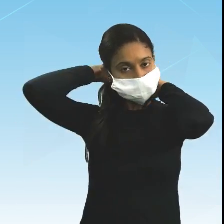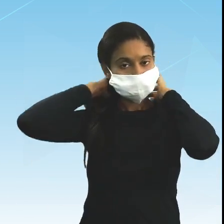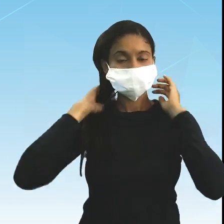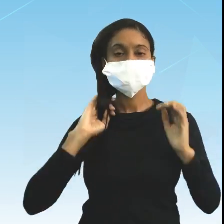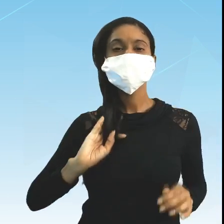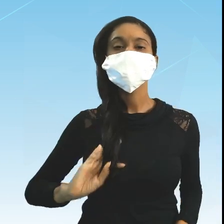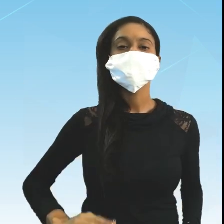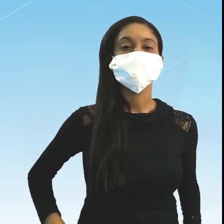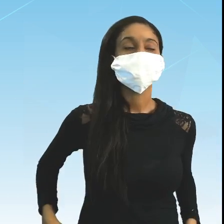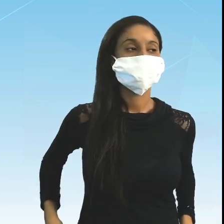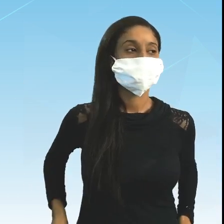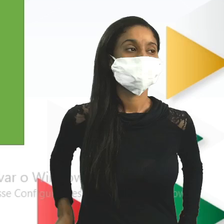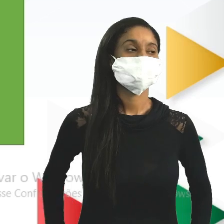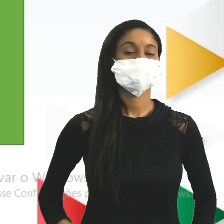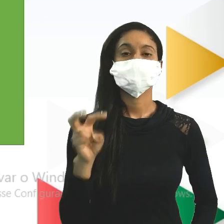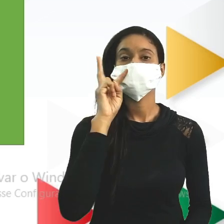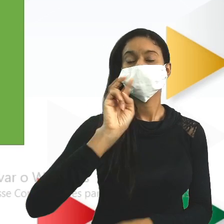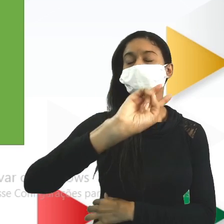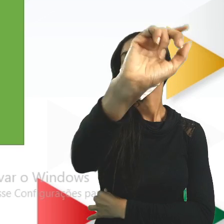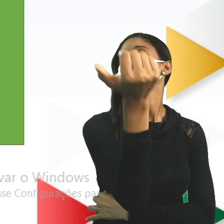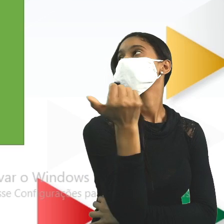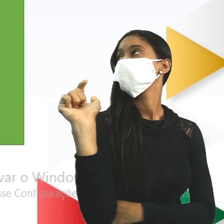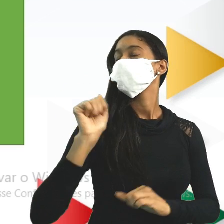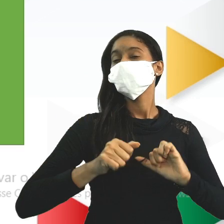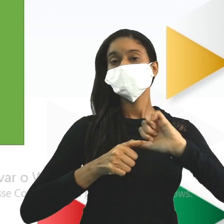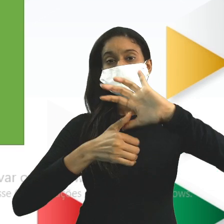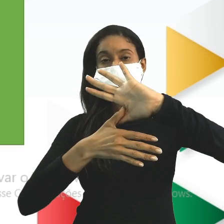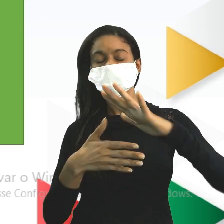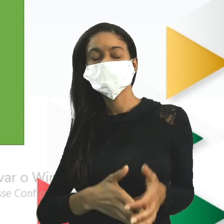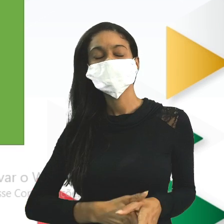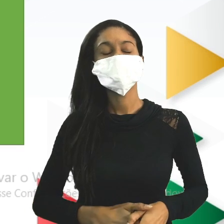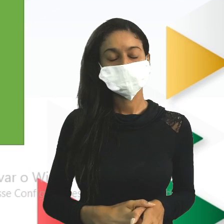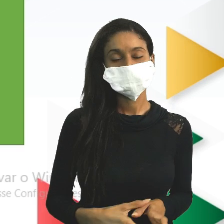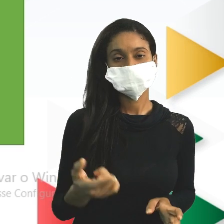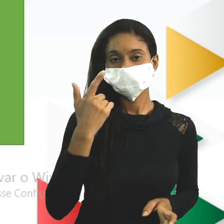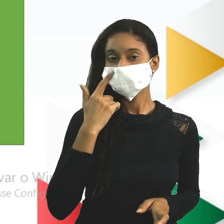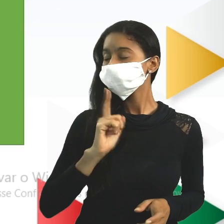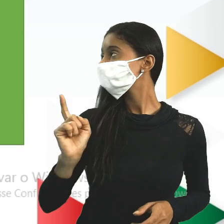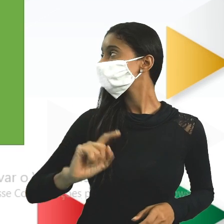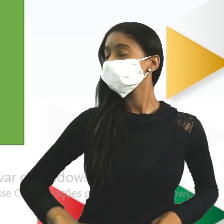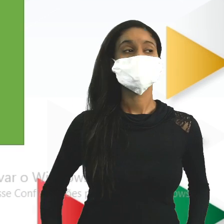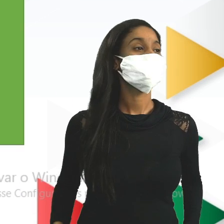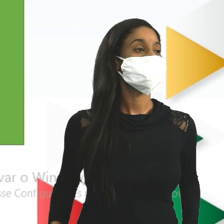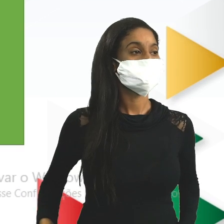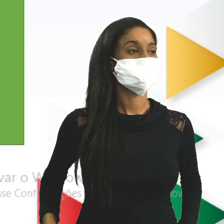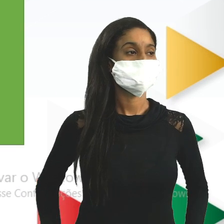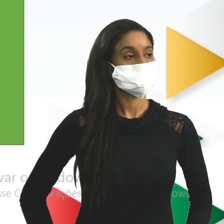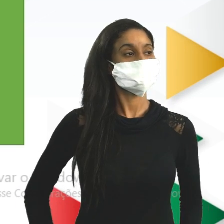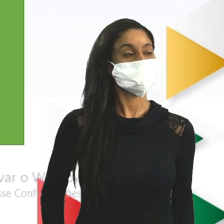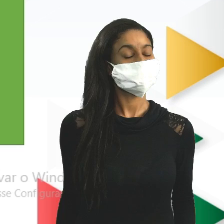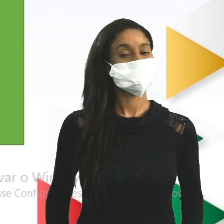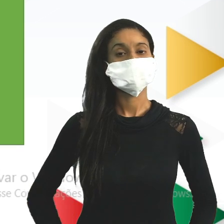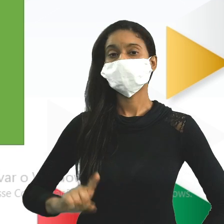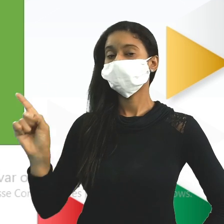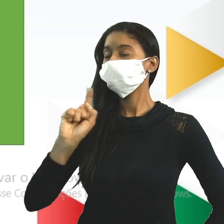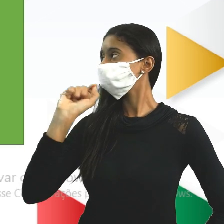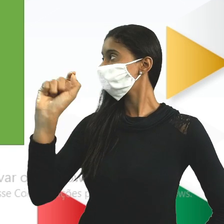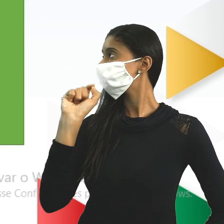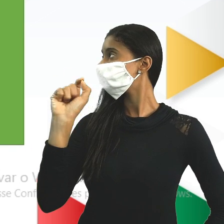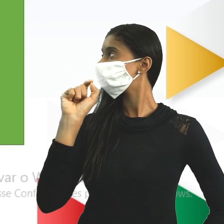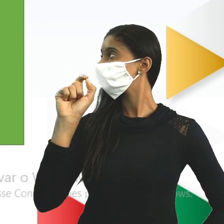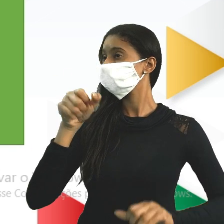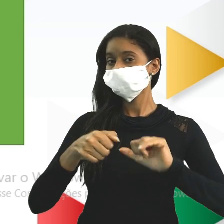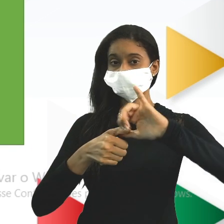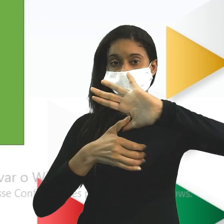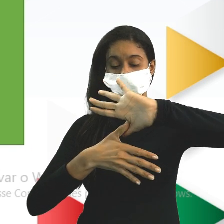Aqui, vocês estão olhando outro mapa. Faz uma leitura aí nos slides, meus amores. Isso aqui, gente, é chamado mapa mundi,